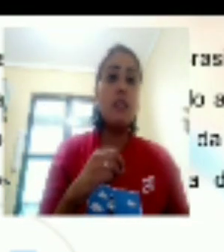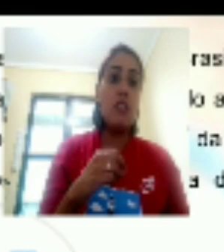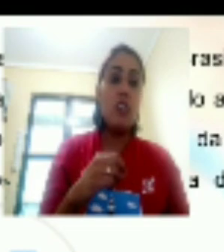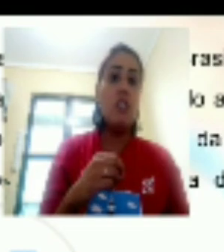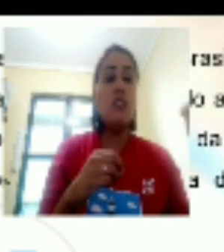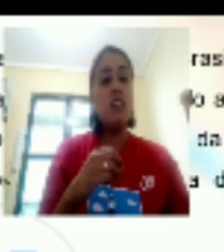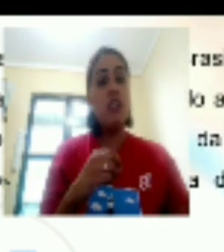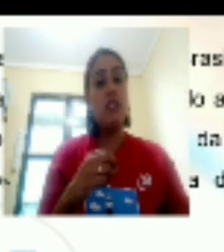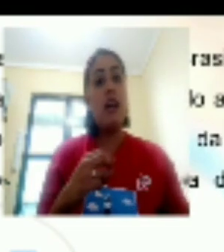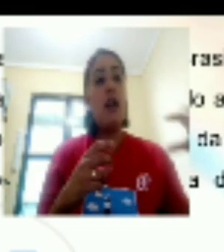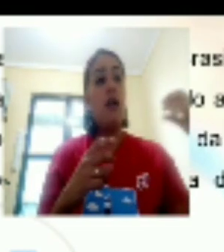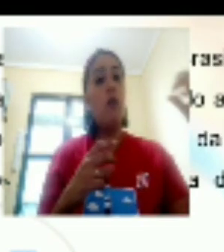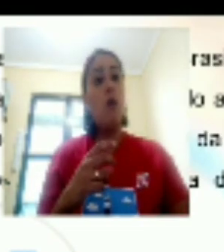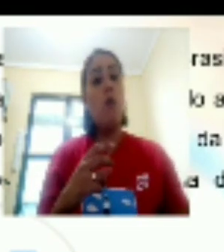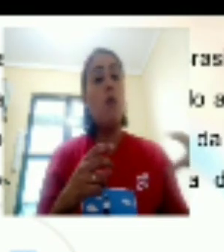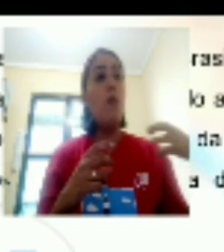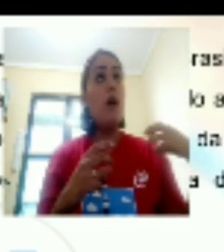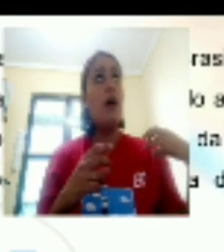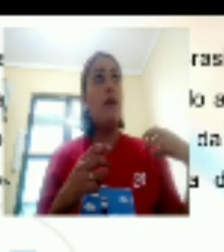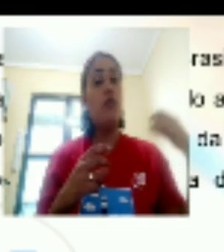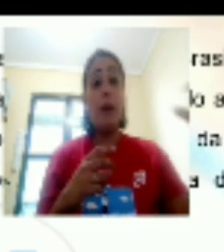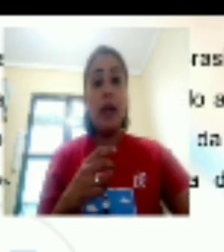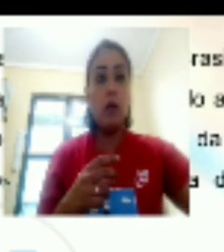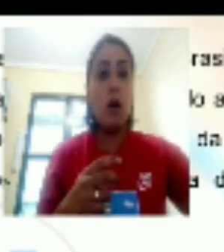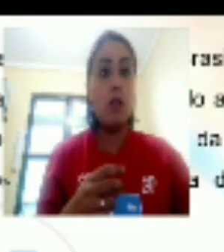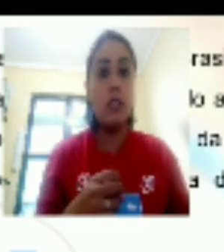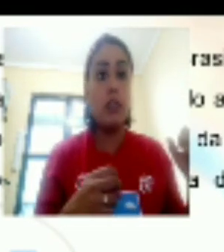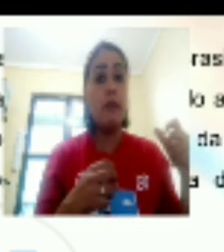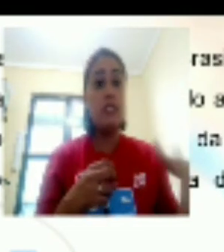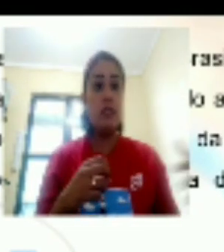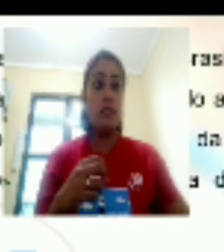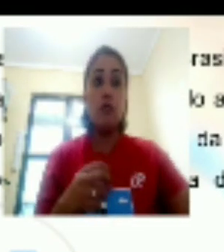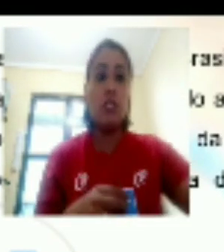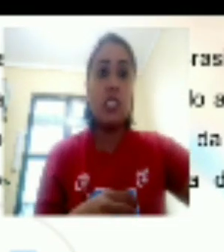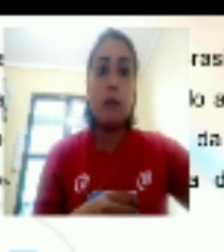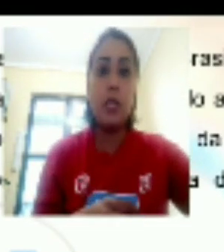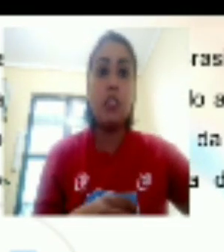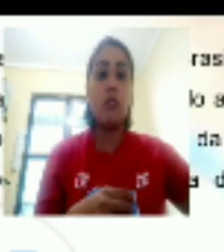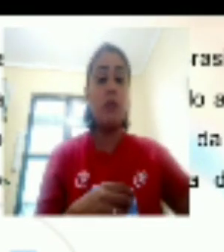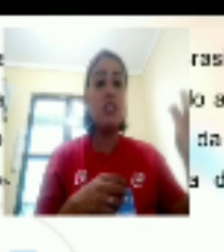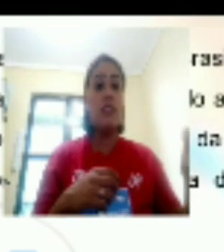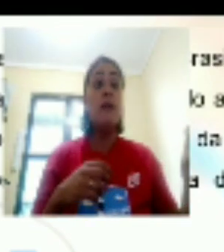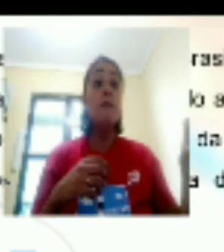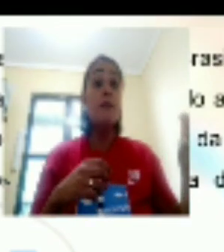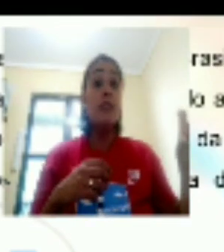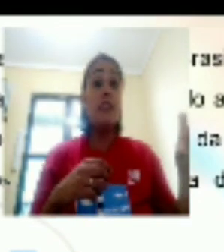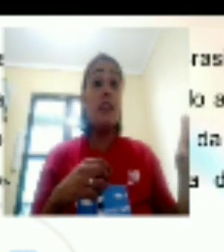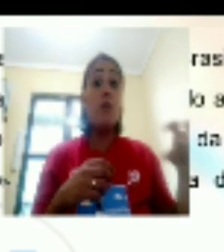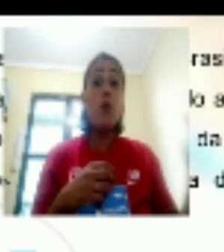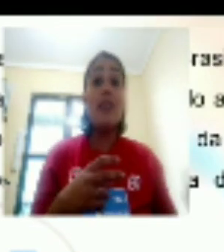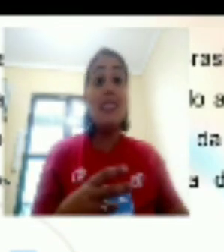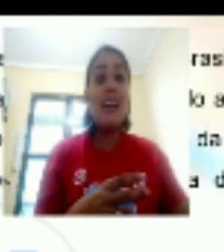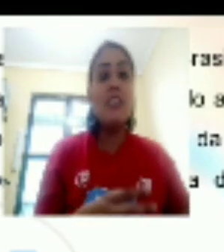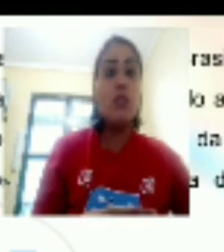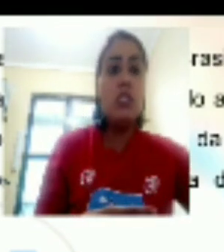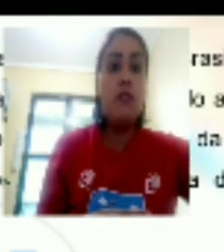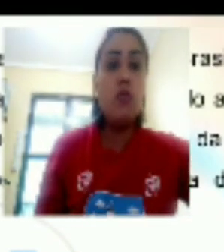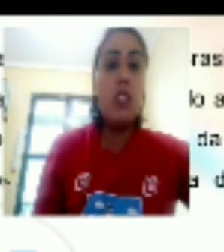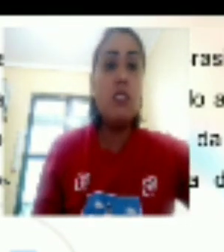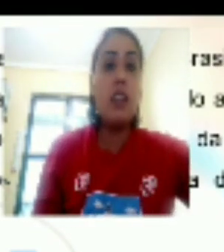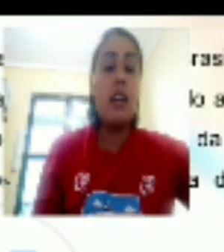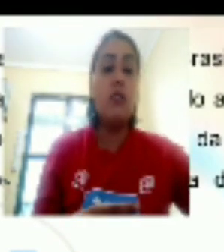um paciente em que está com uma tuberculose, que precisa de um tratamento, que precisa de um